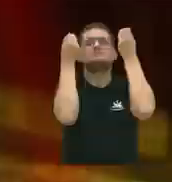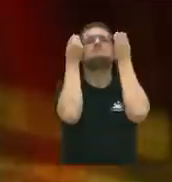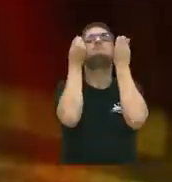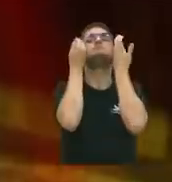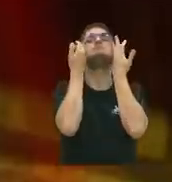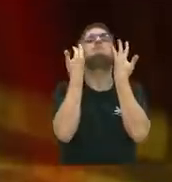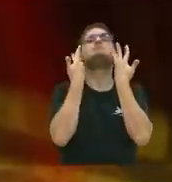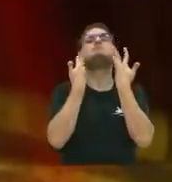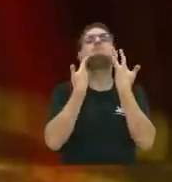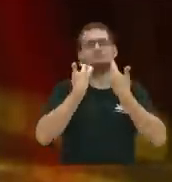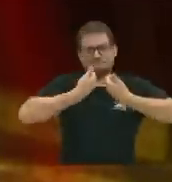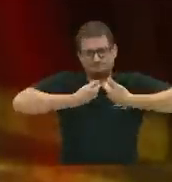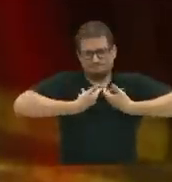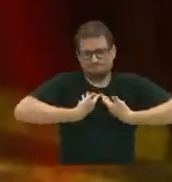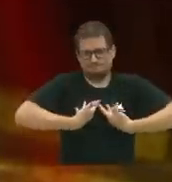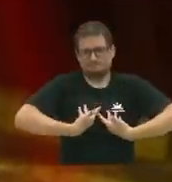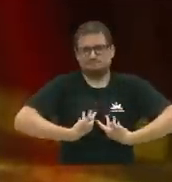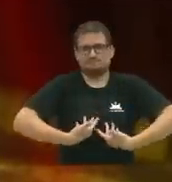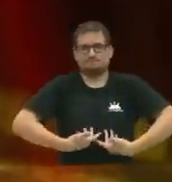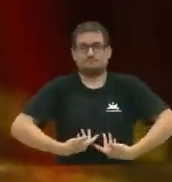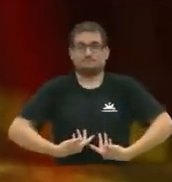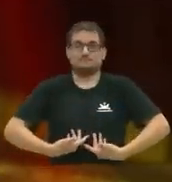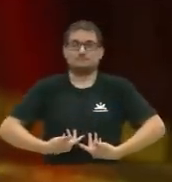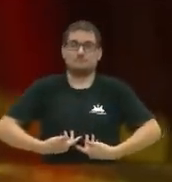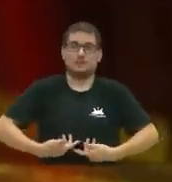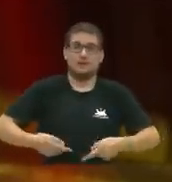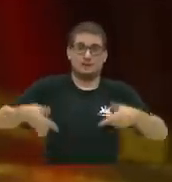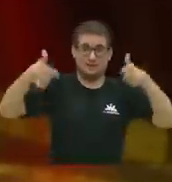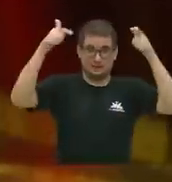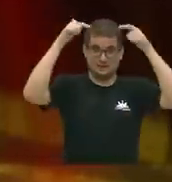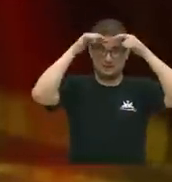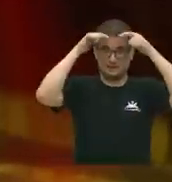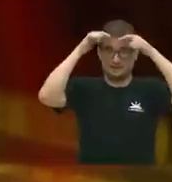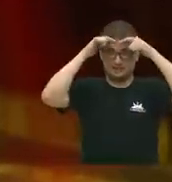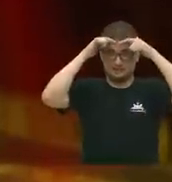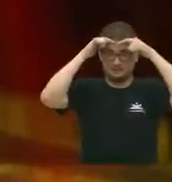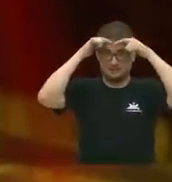Senhor. A cabeça coroada de traição. A cabeça